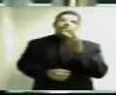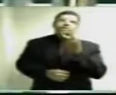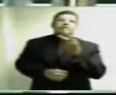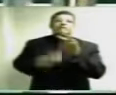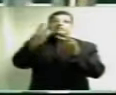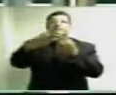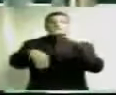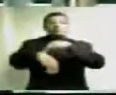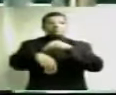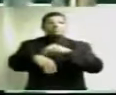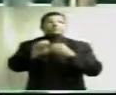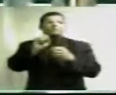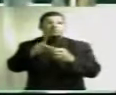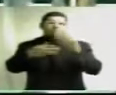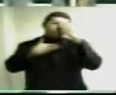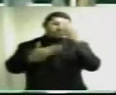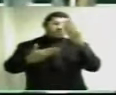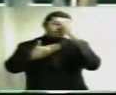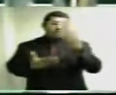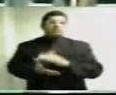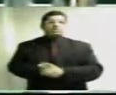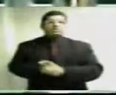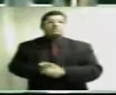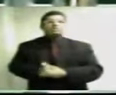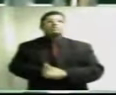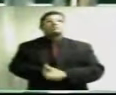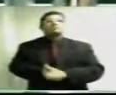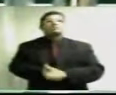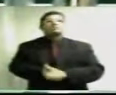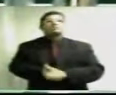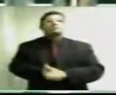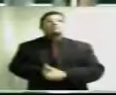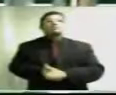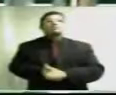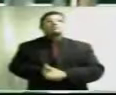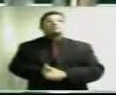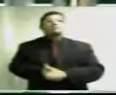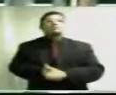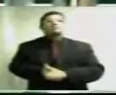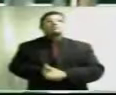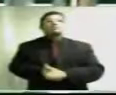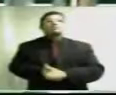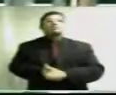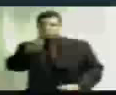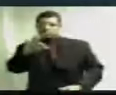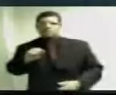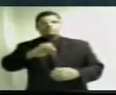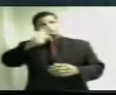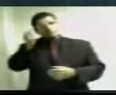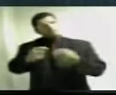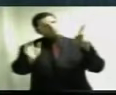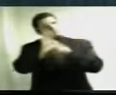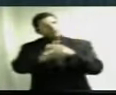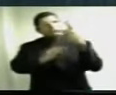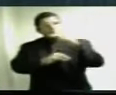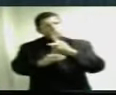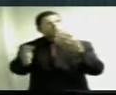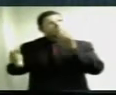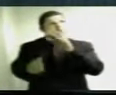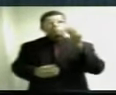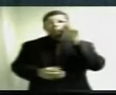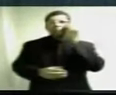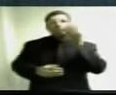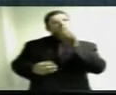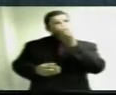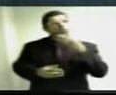tomado tanto do seu tempo. Agradeço, deputado Marcelo Ramos, a Vossa Excelência. Obrigado, deputado Vicente. Eu acato integralmente a parte de Vossa Excelência. Vejo